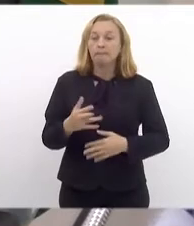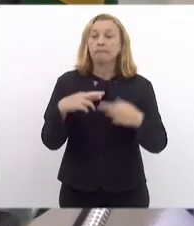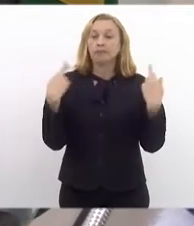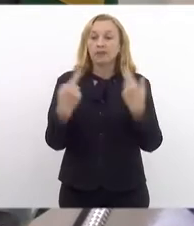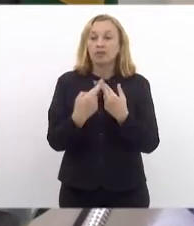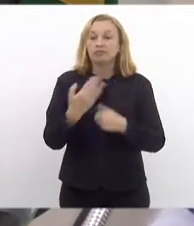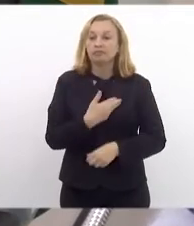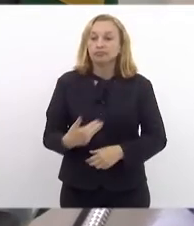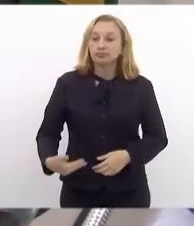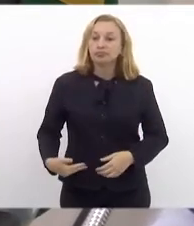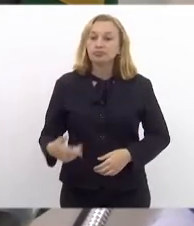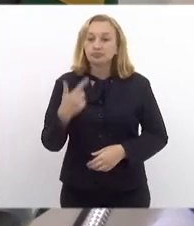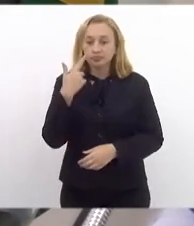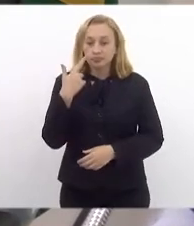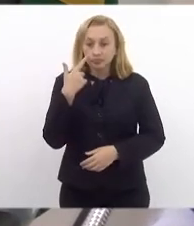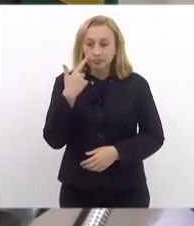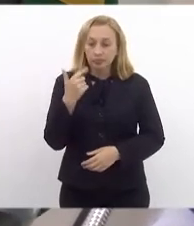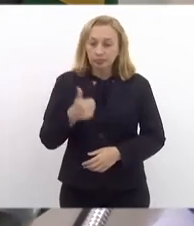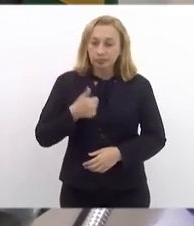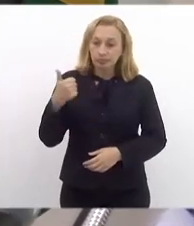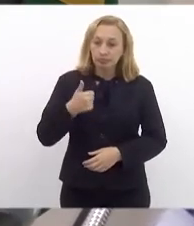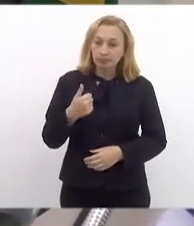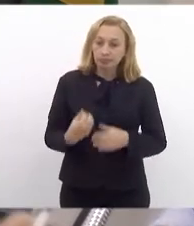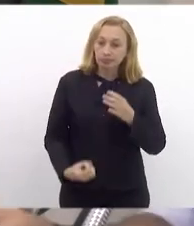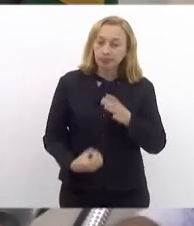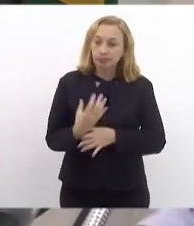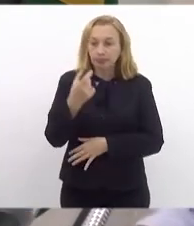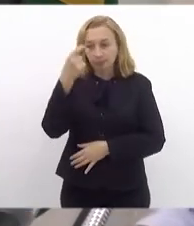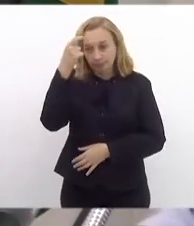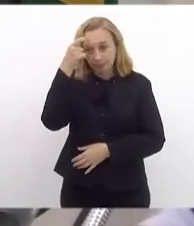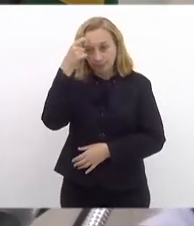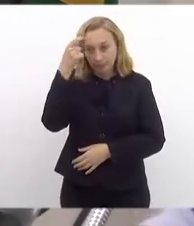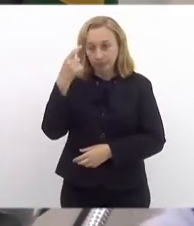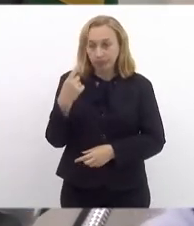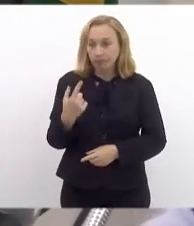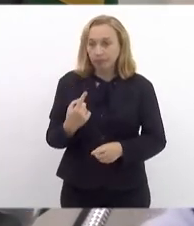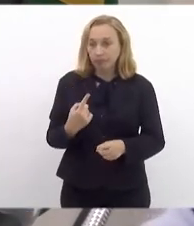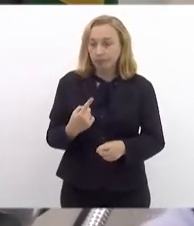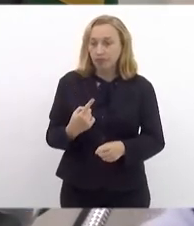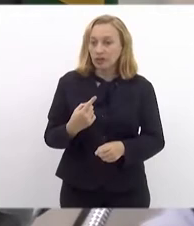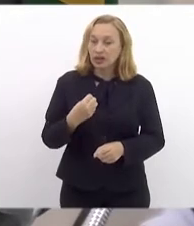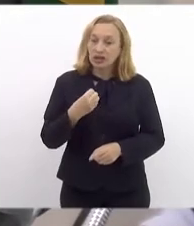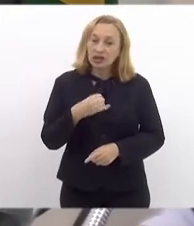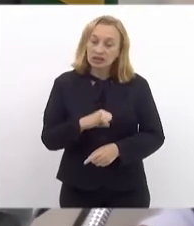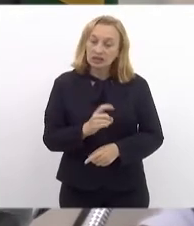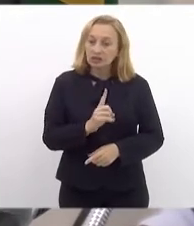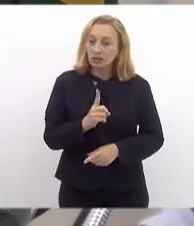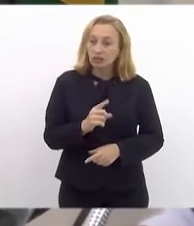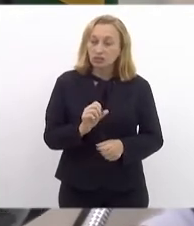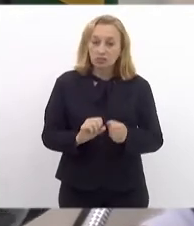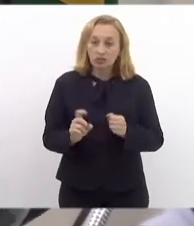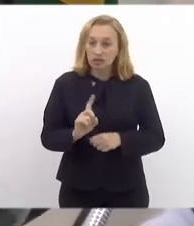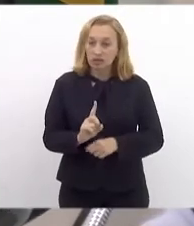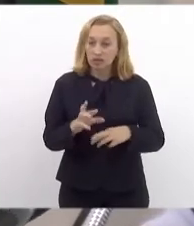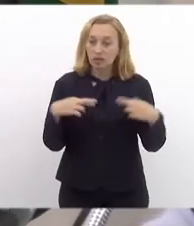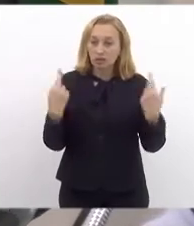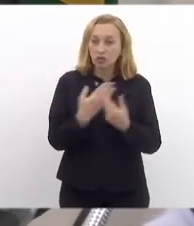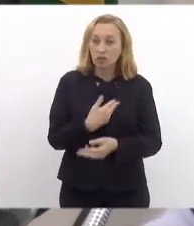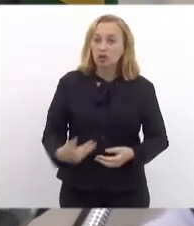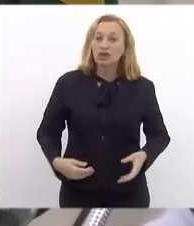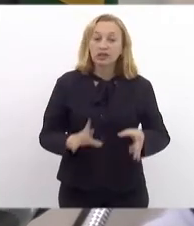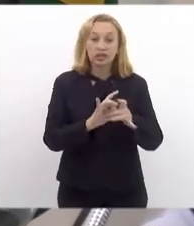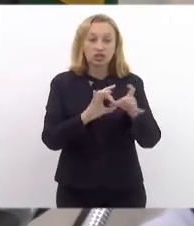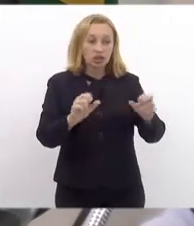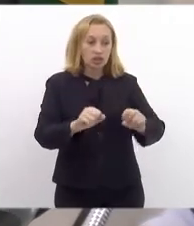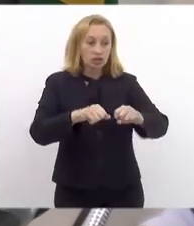pública para tentar construir um consenso senão não estaria fazendo audiência pública deixaria o